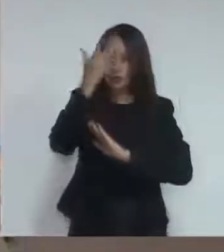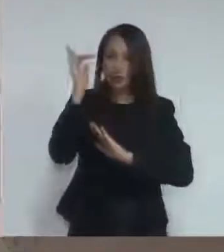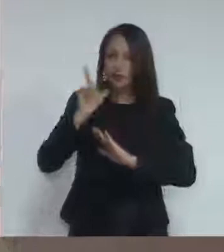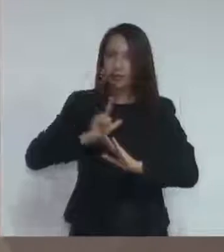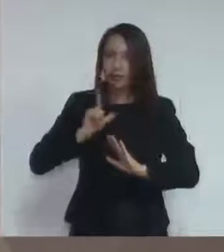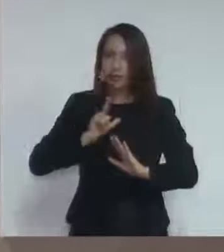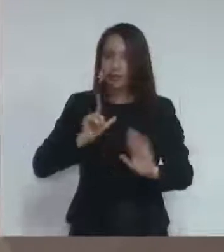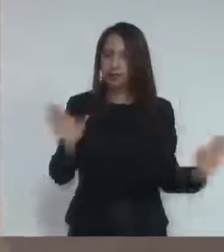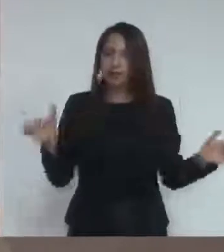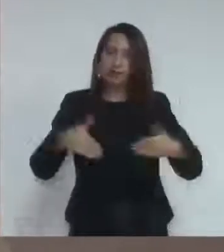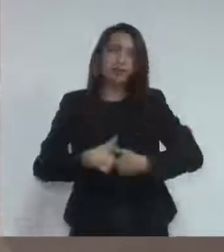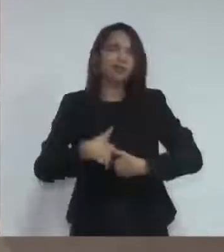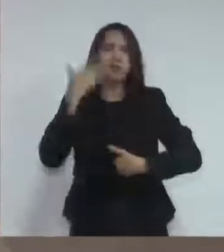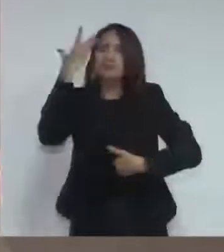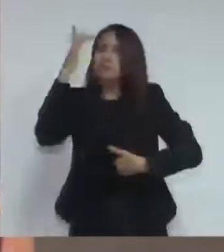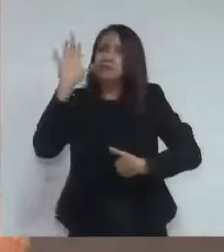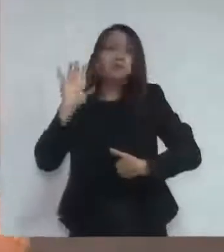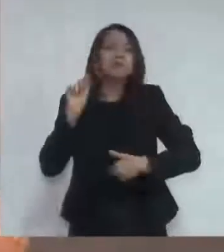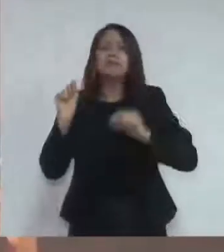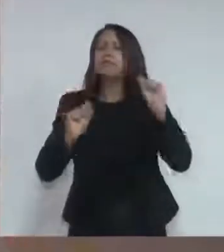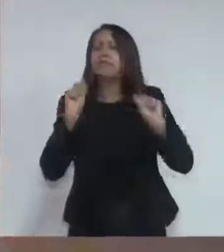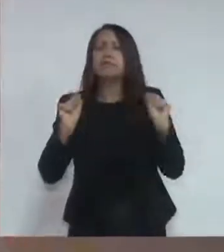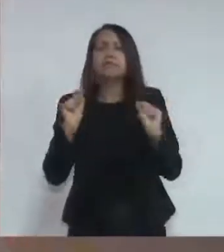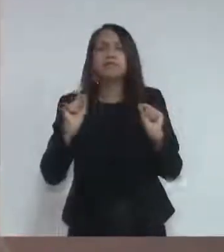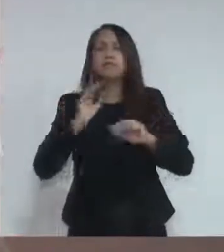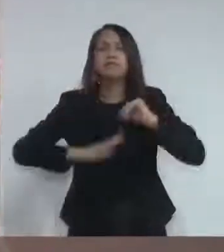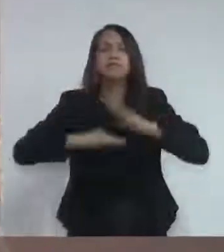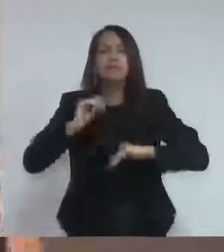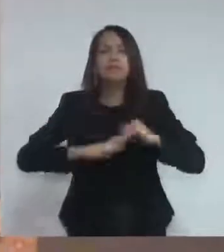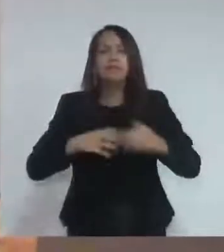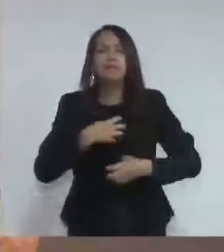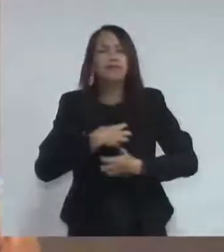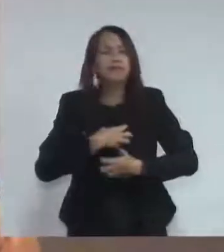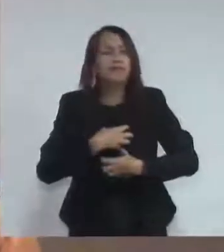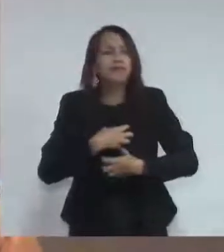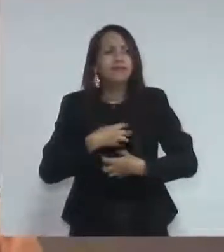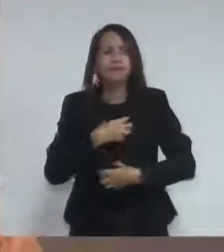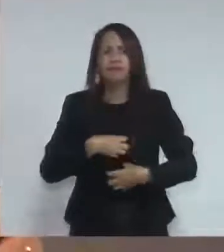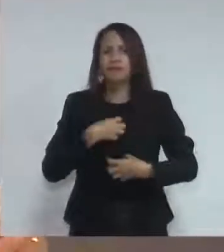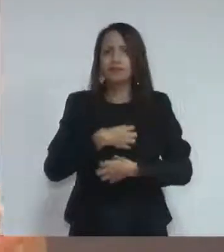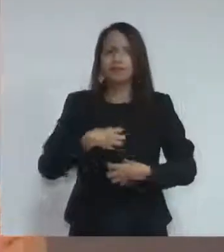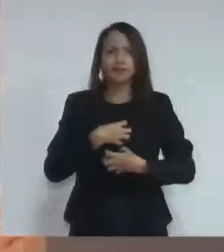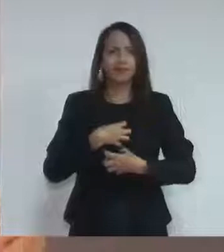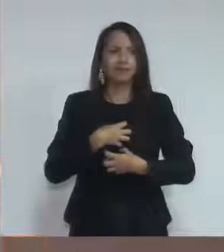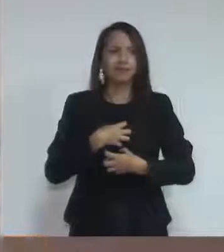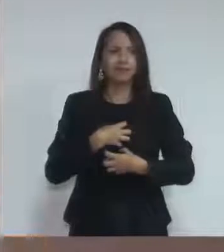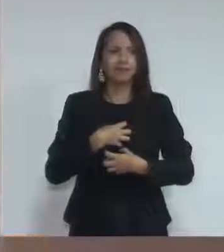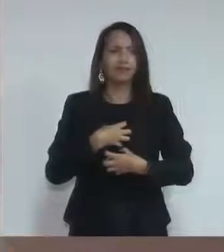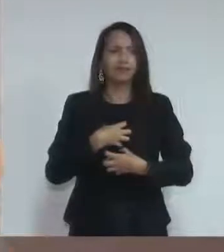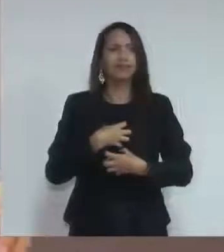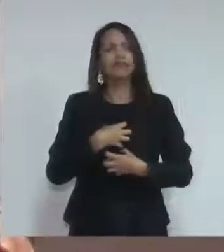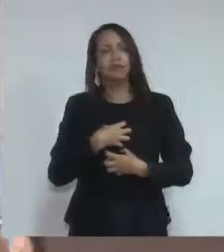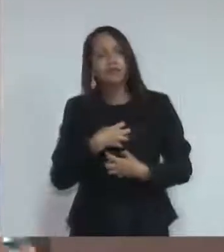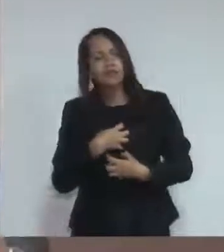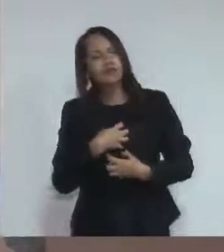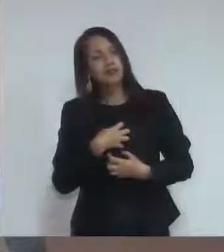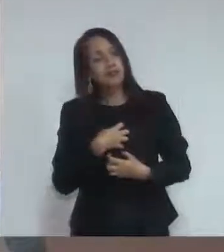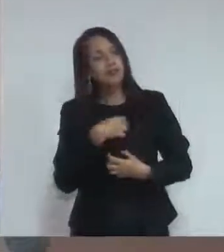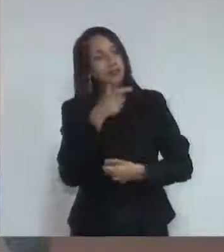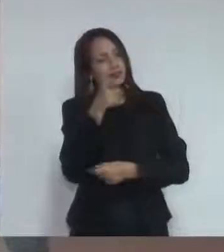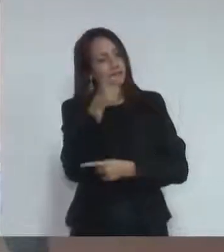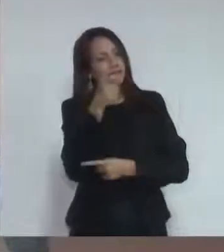autismo, não sabe nem o que fazer e se sente incomodado. E eu fiquei ali observando,